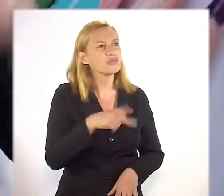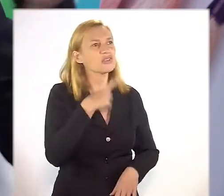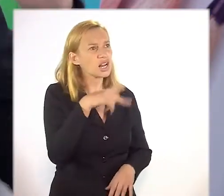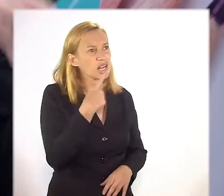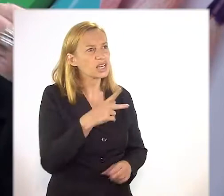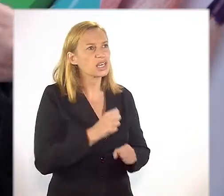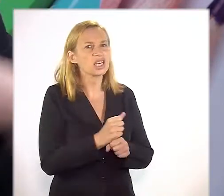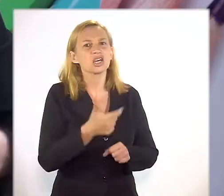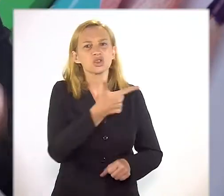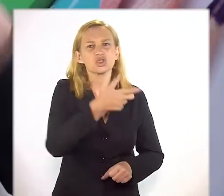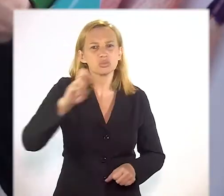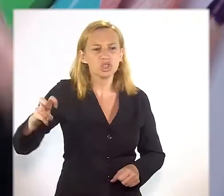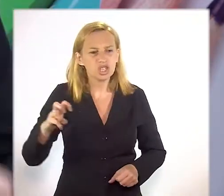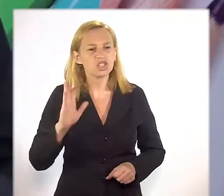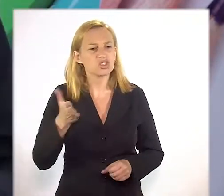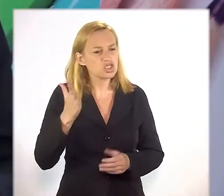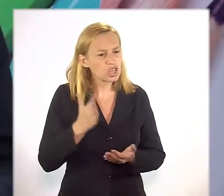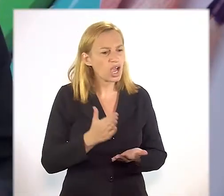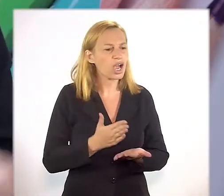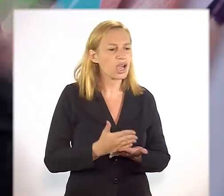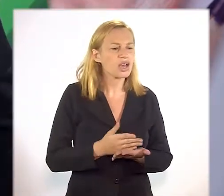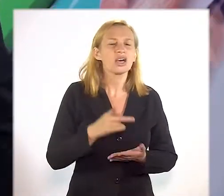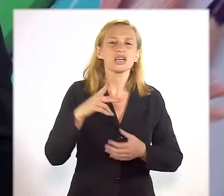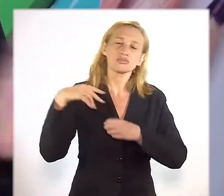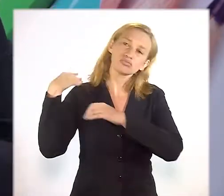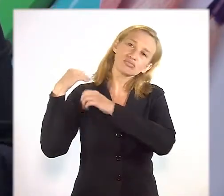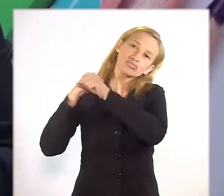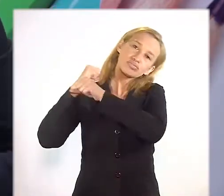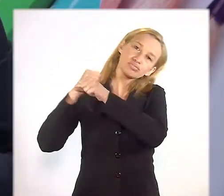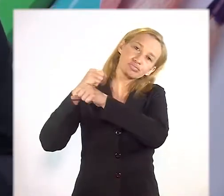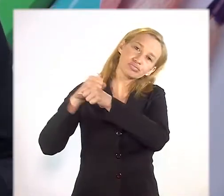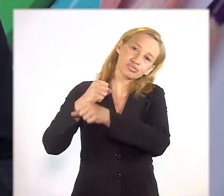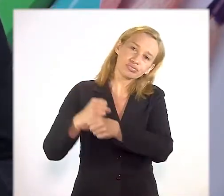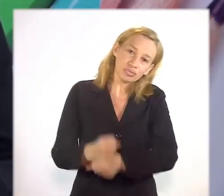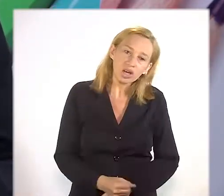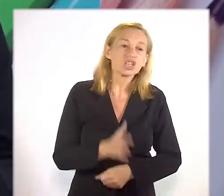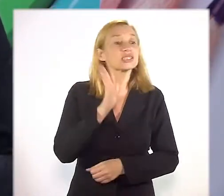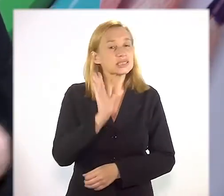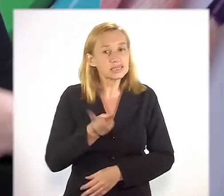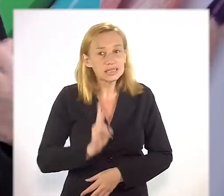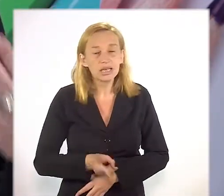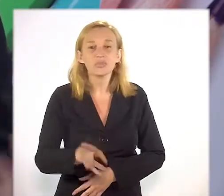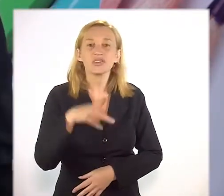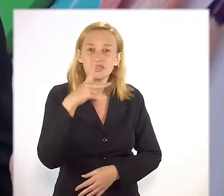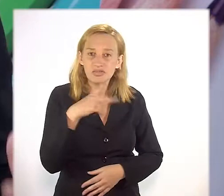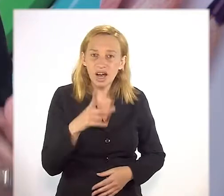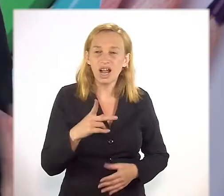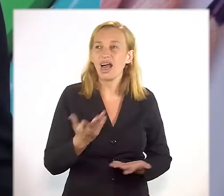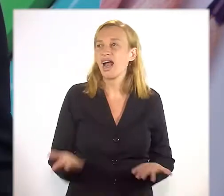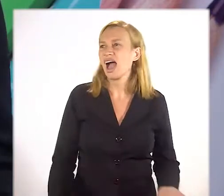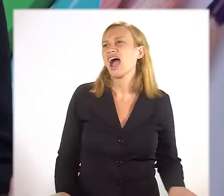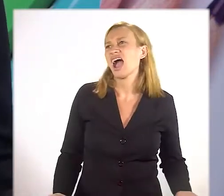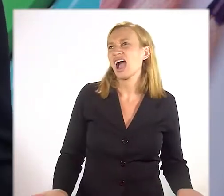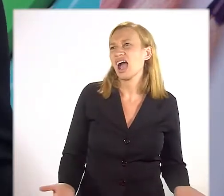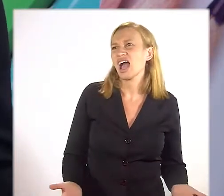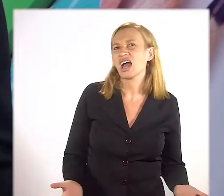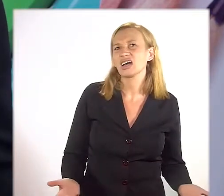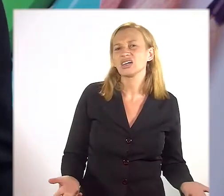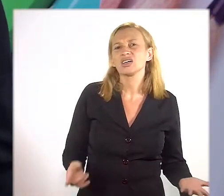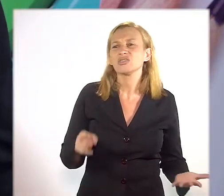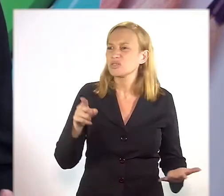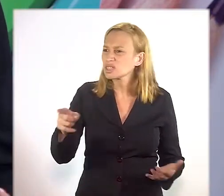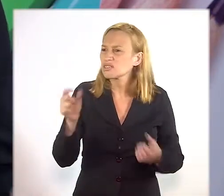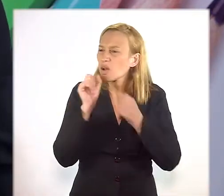em 2015, então ele está no ar desde 2015. Nesses anos todos de lá para cá, a gente sempre fala, poxa, é uma